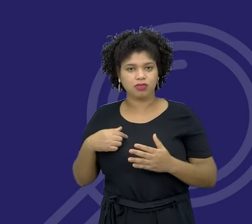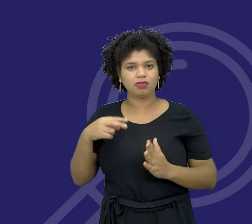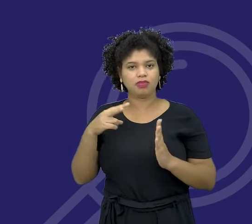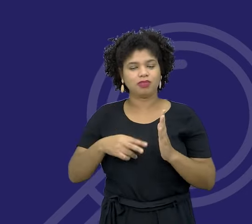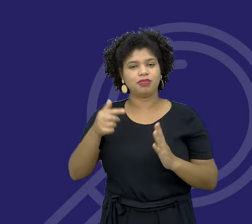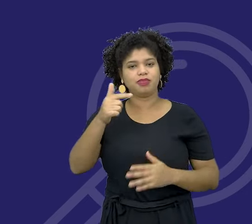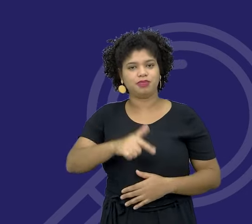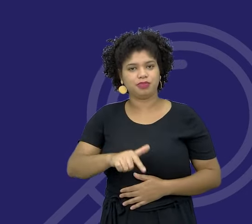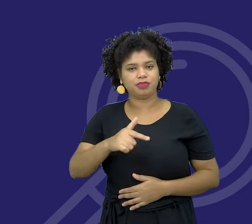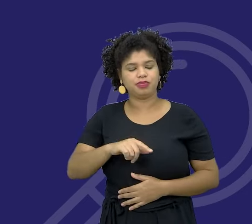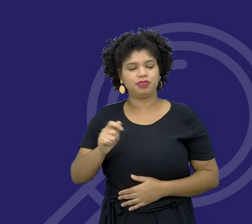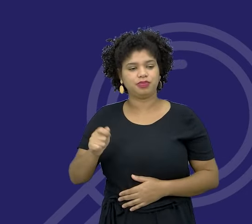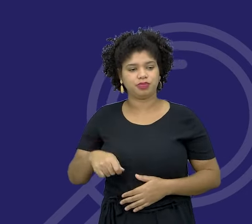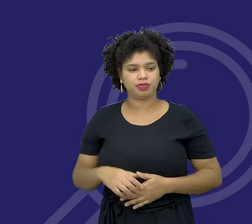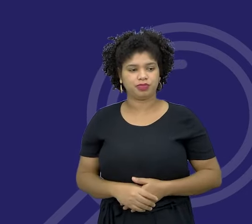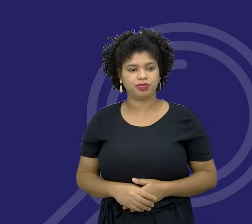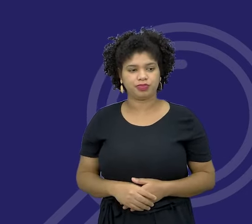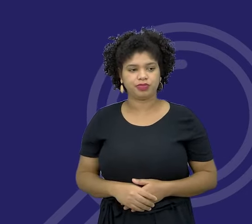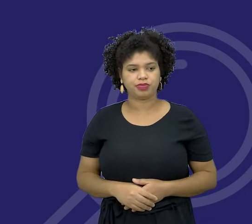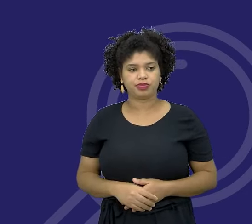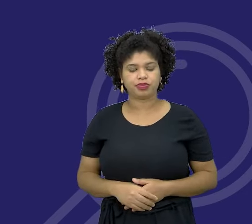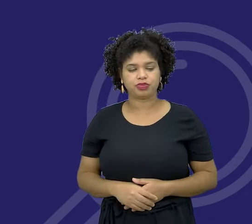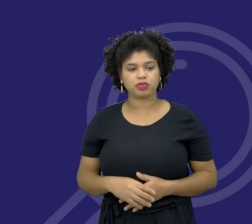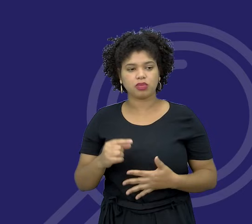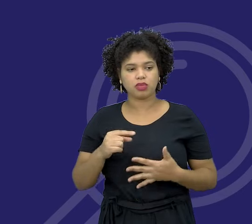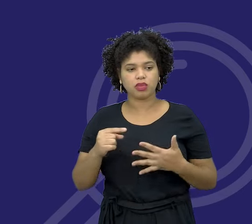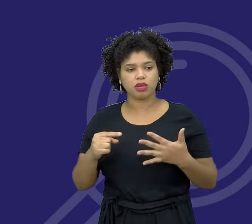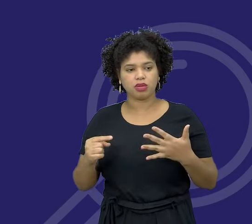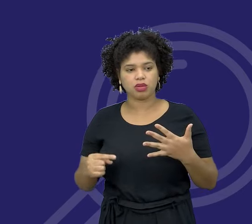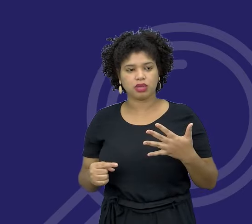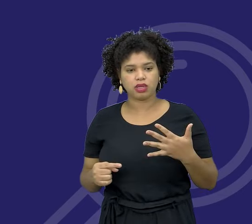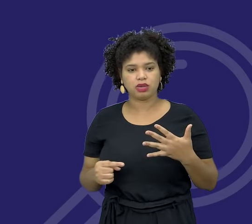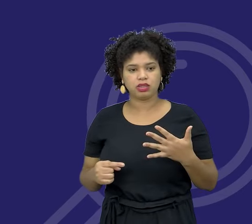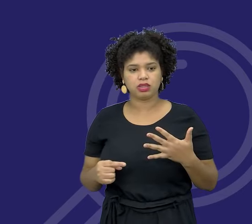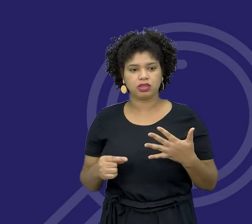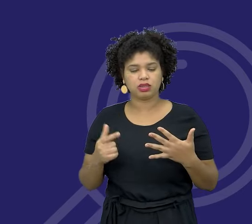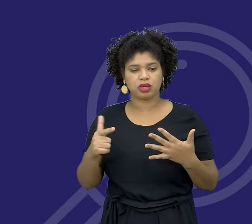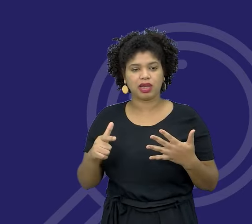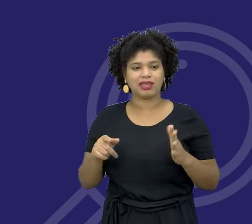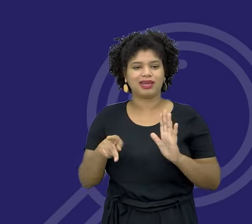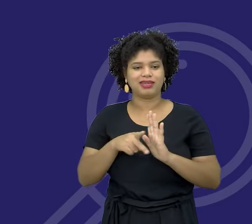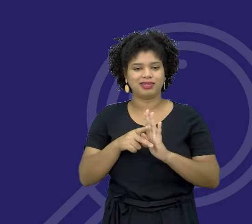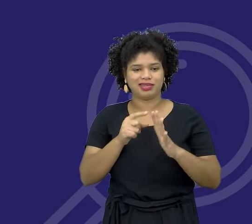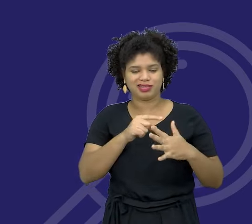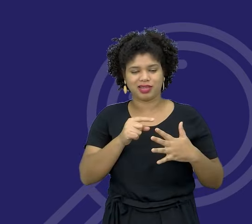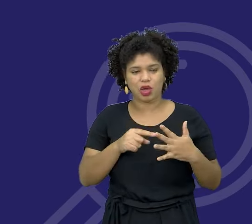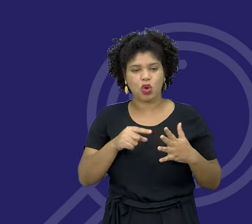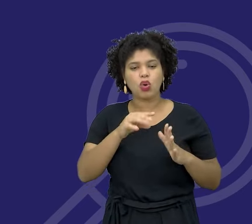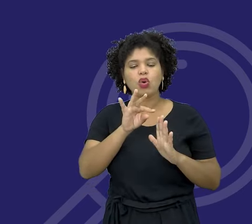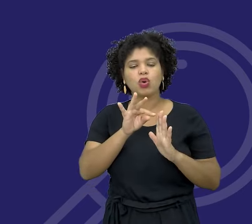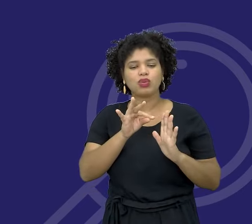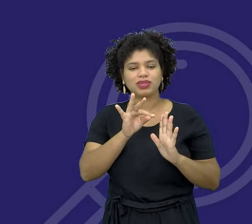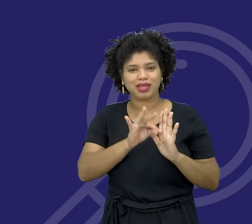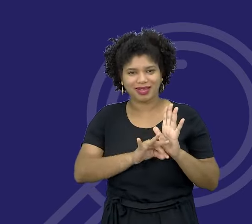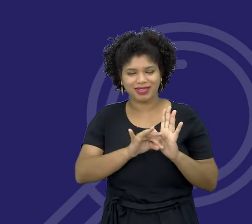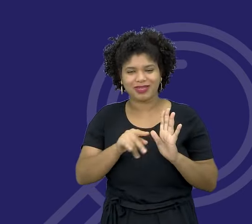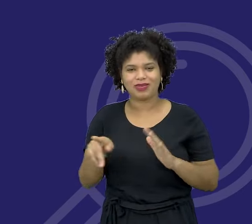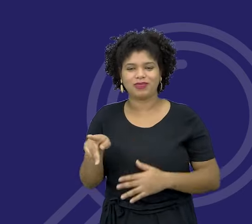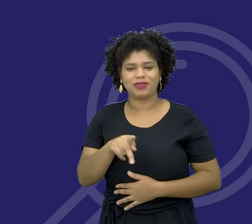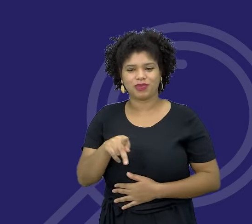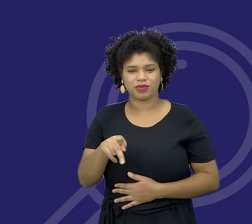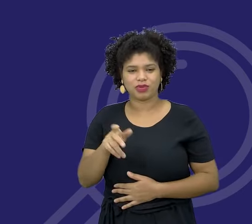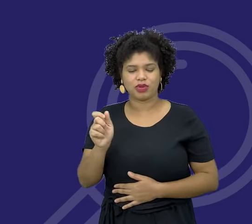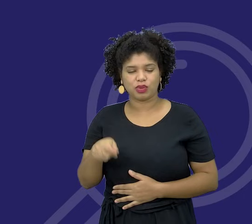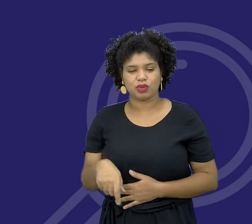do problema. E aí, o que pode acontecer? Se houver dificuldade na leitura do texto, o próprio professor pode auxiliar